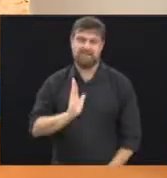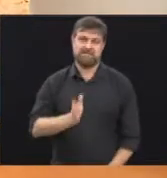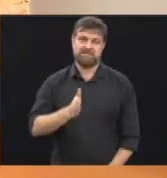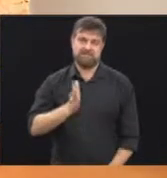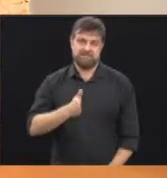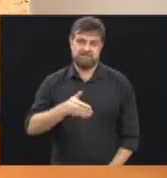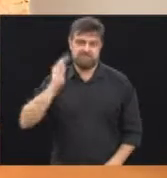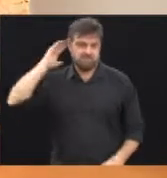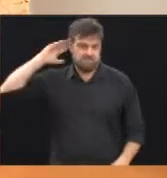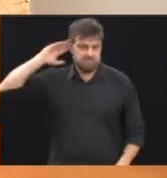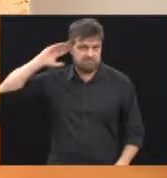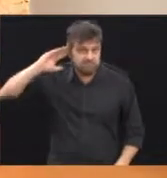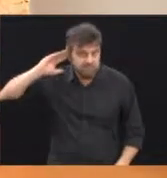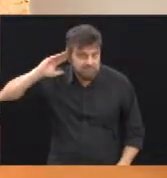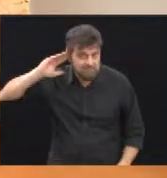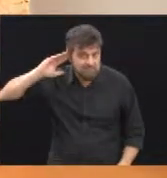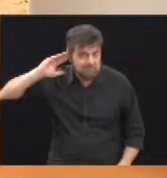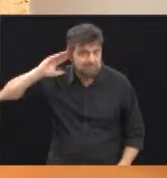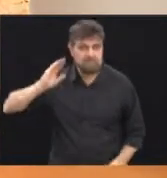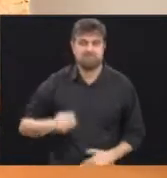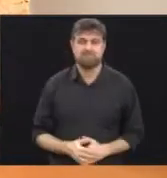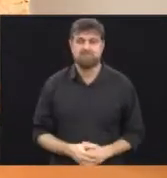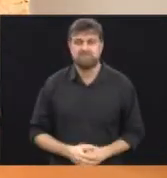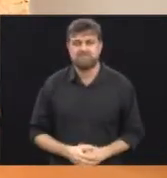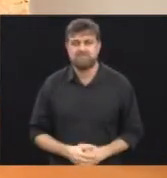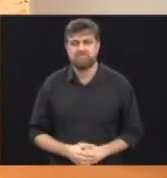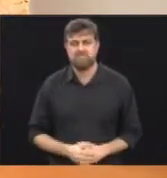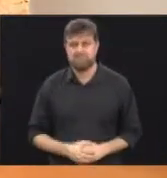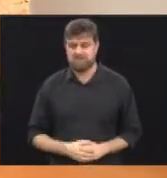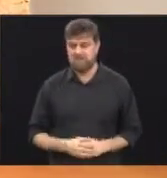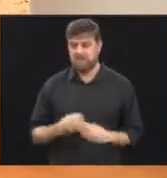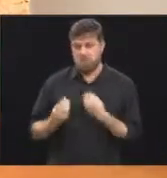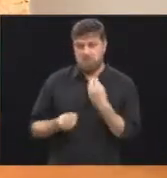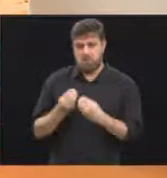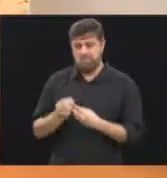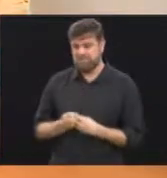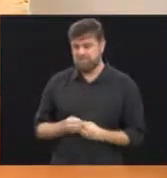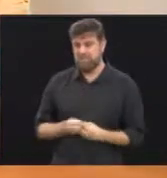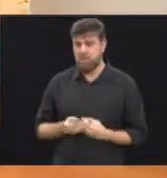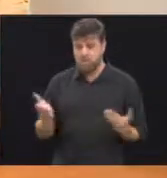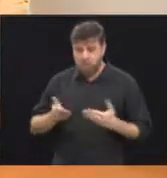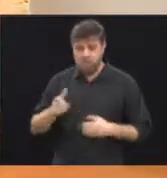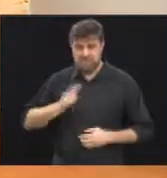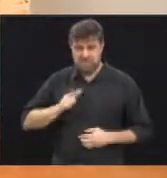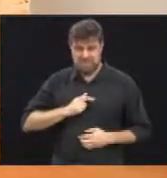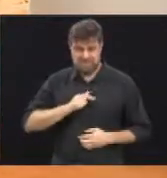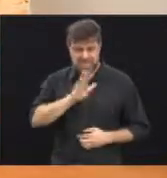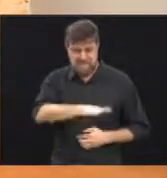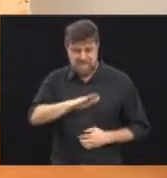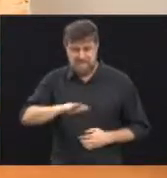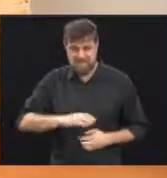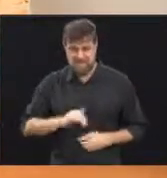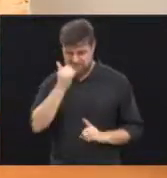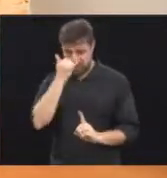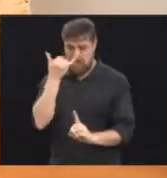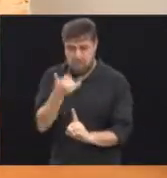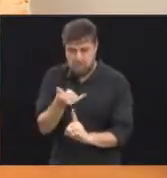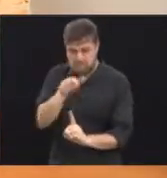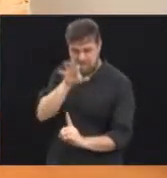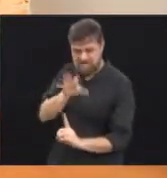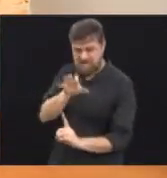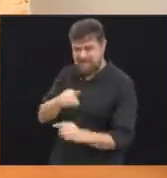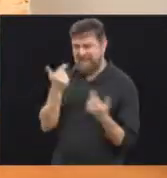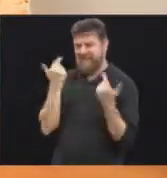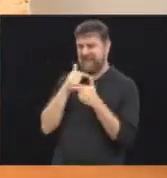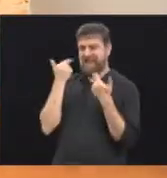com a pessoa. Então, muitas vezes para não ter, hoje tem muito problema com as crianças com bullying e tal,